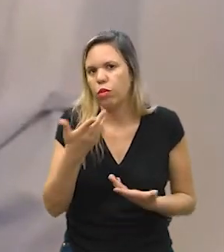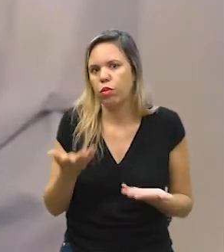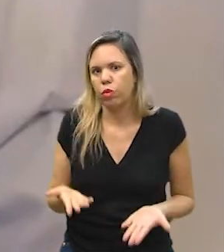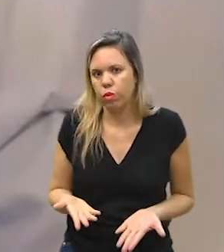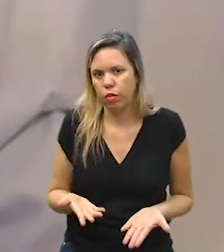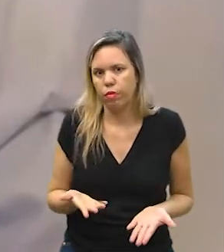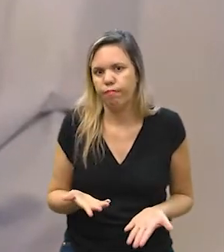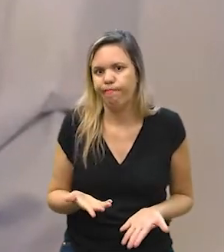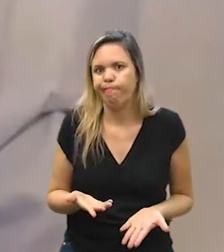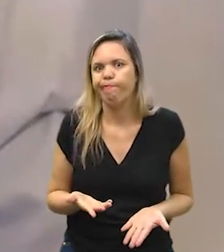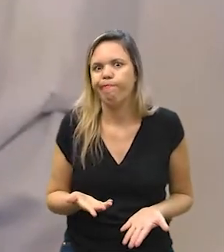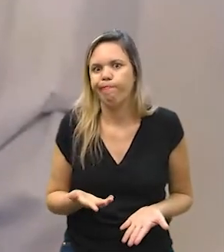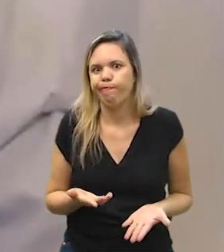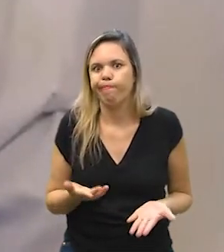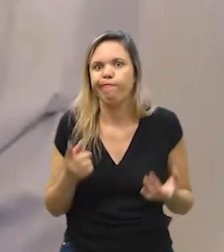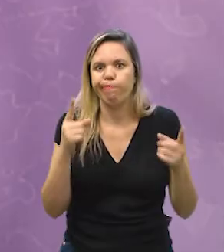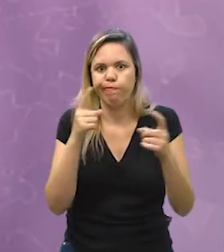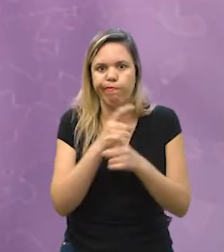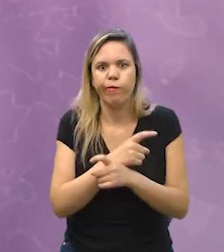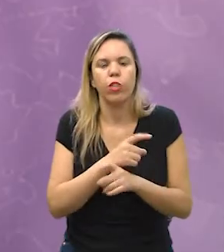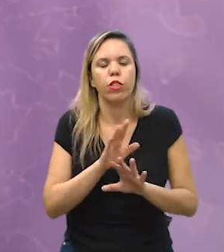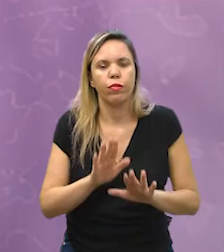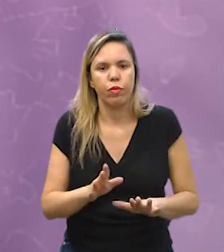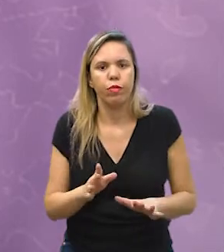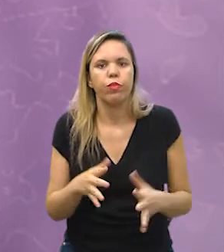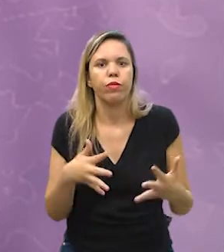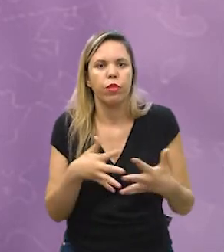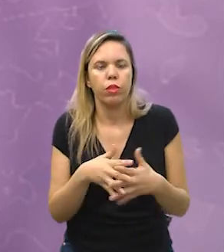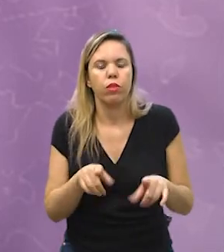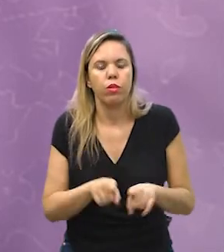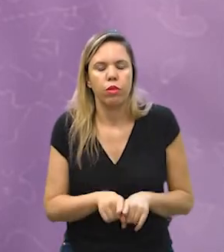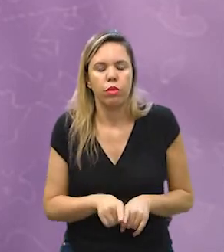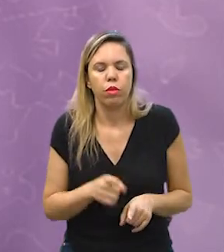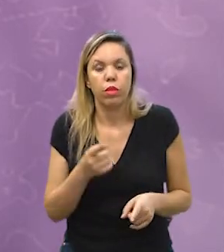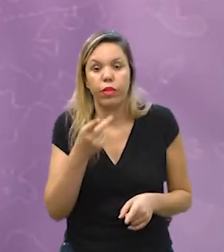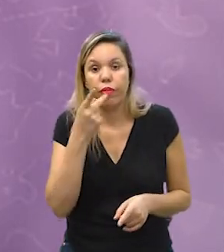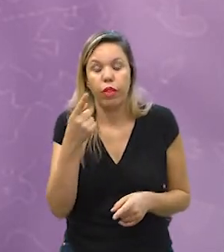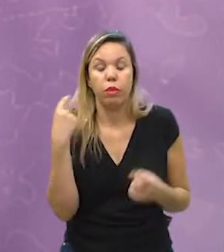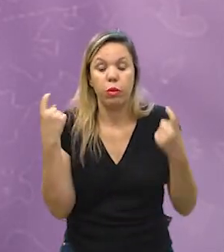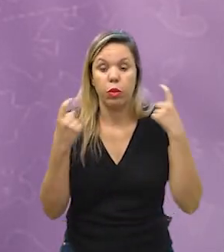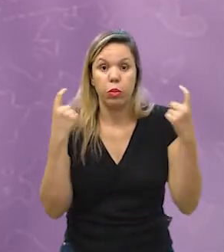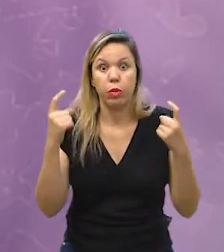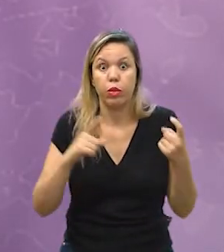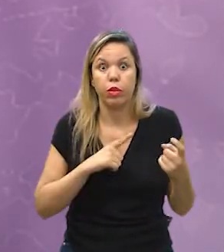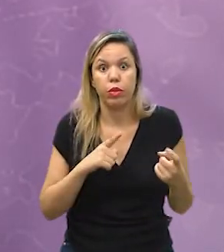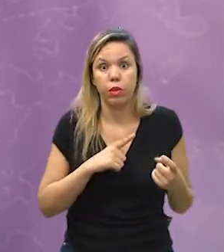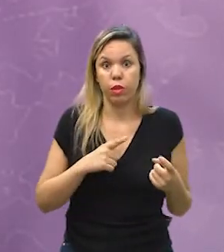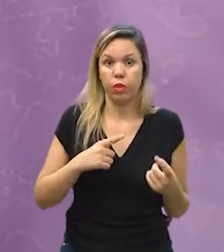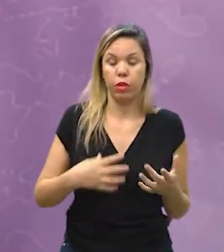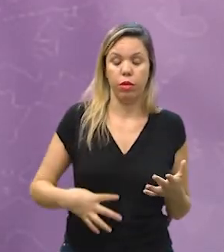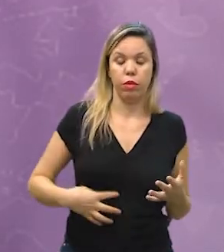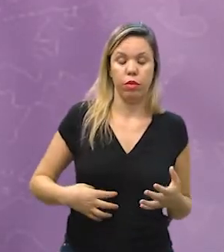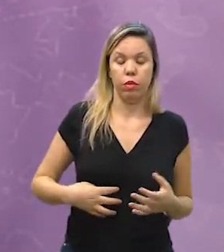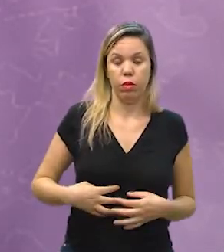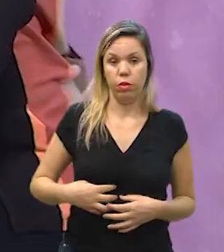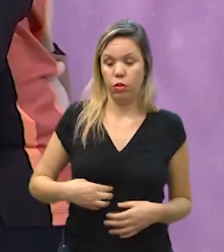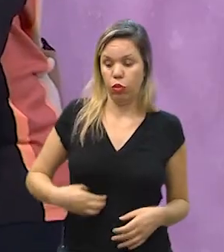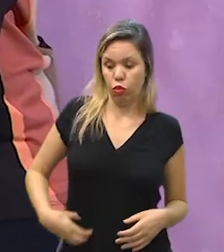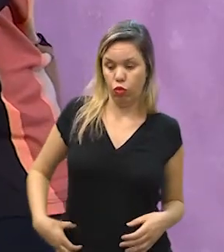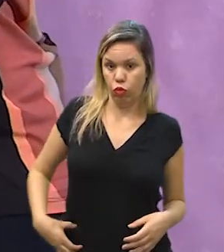ela é extremamente complexa. Agora, doutor, o senhor falou dessa atenção que a gente tem que ter com o intestino, porque às vezes a gente